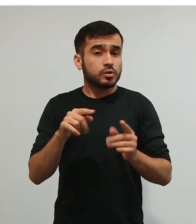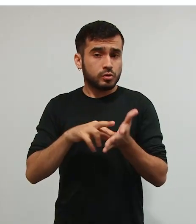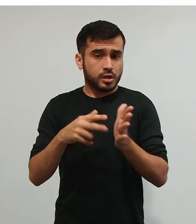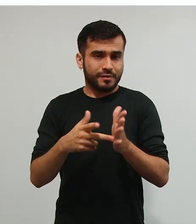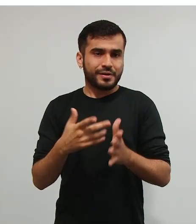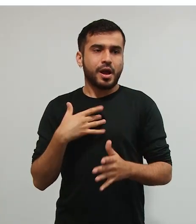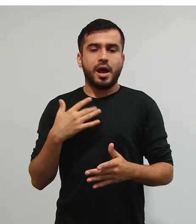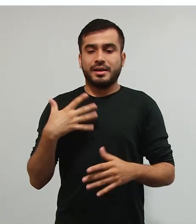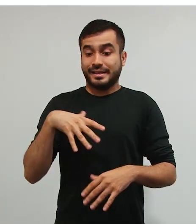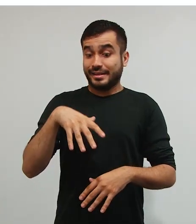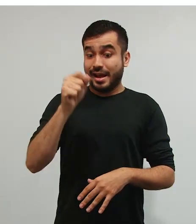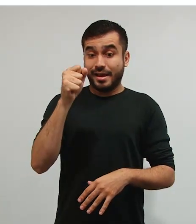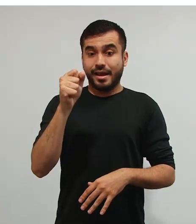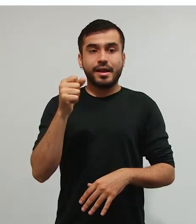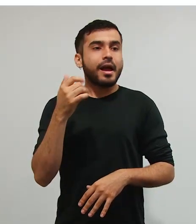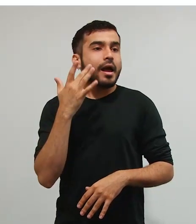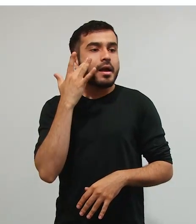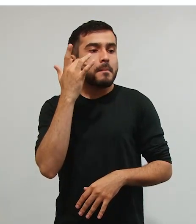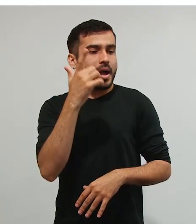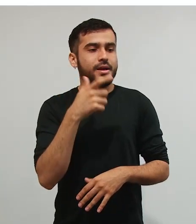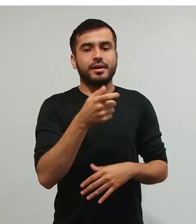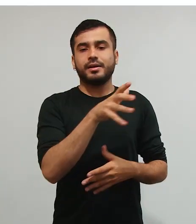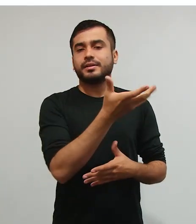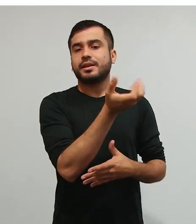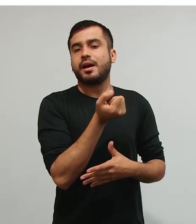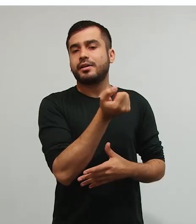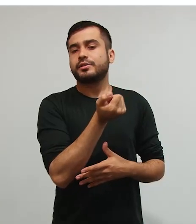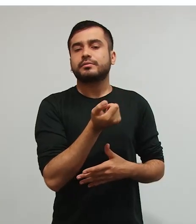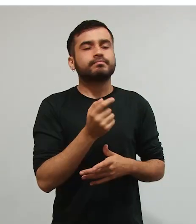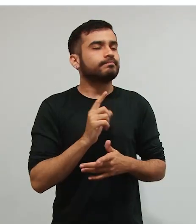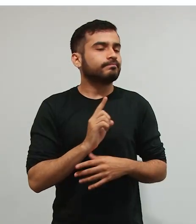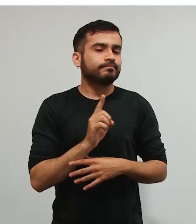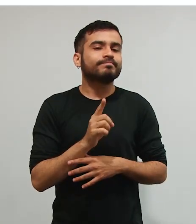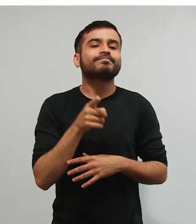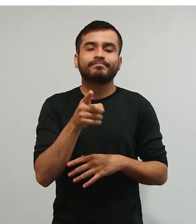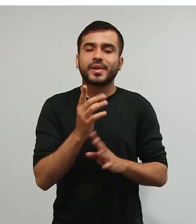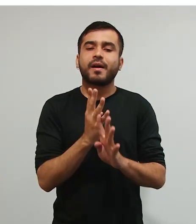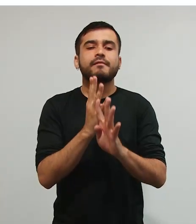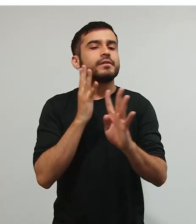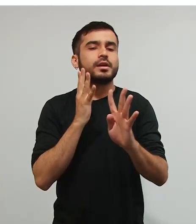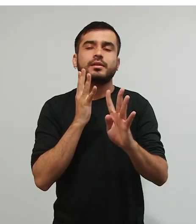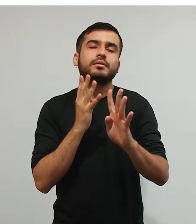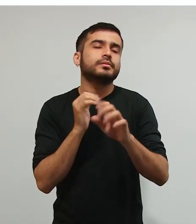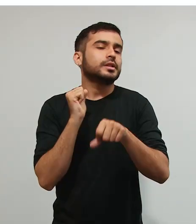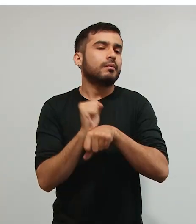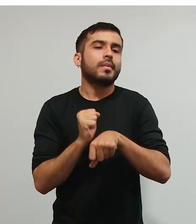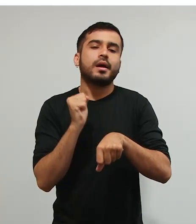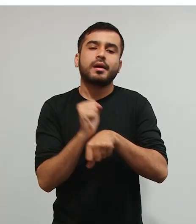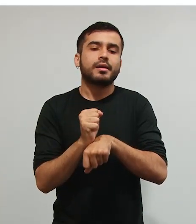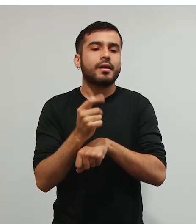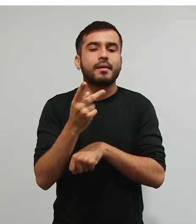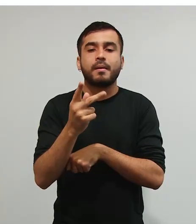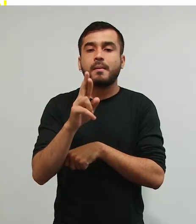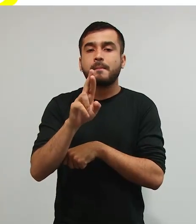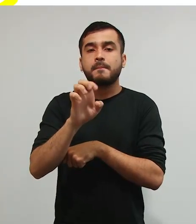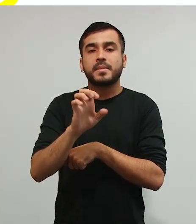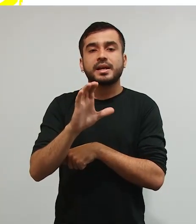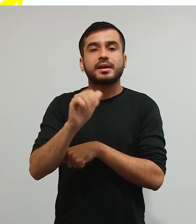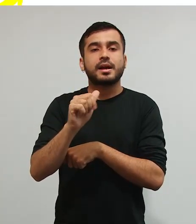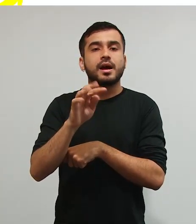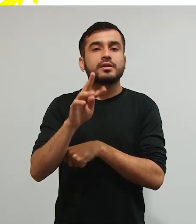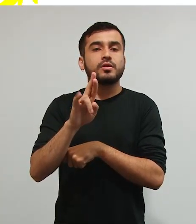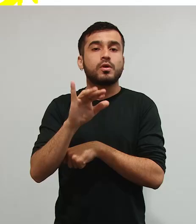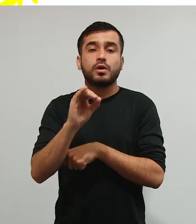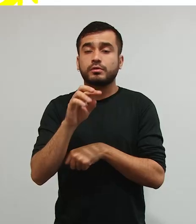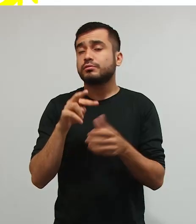vai, né? Você não vai receber administrativamente porque você vai ter que entrar na fila, né? Precatório nada mais é do que uma